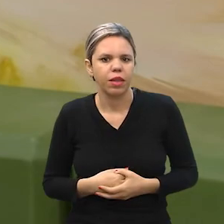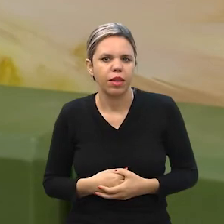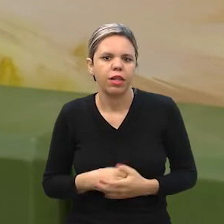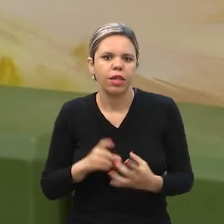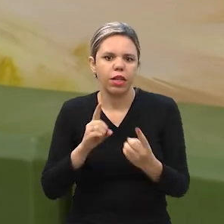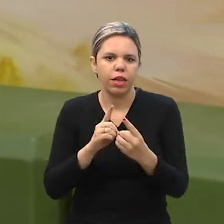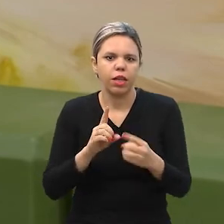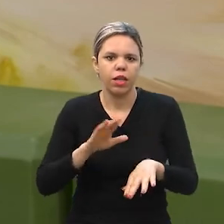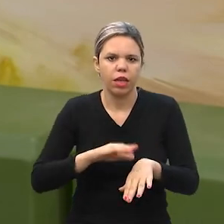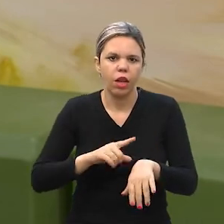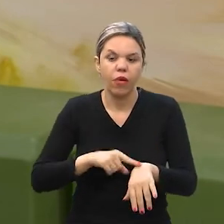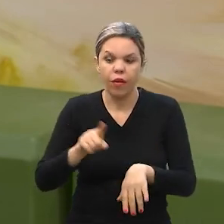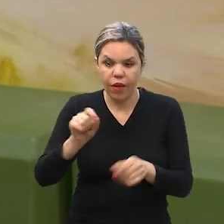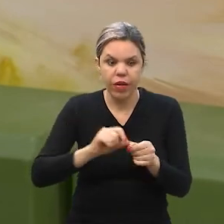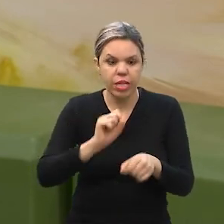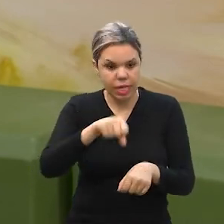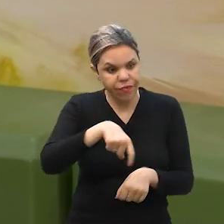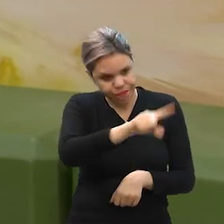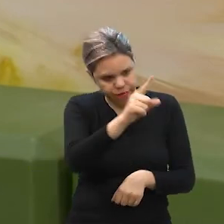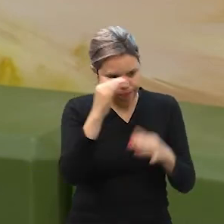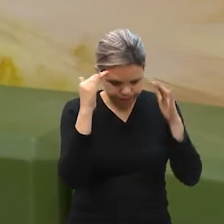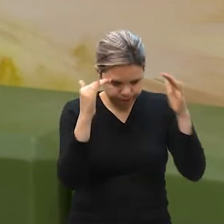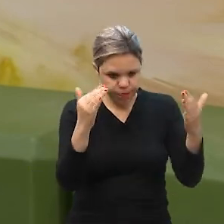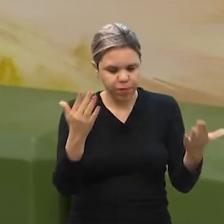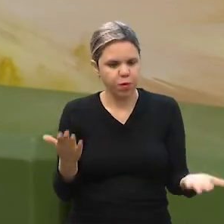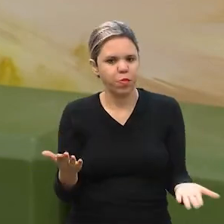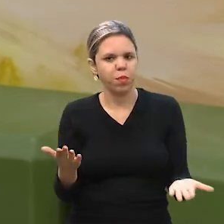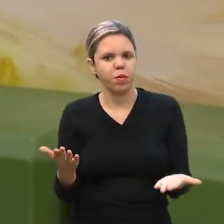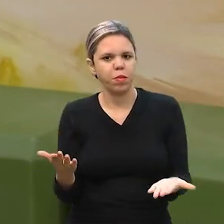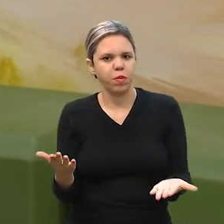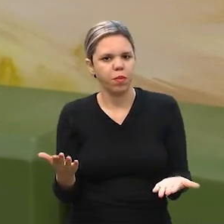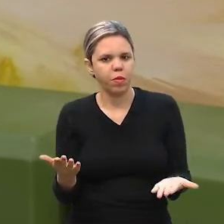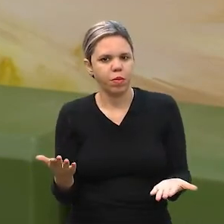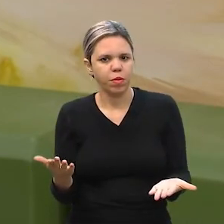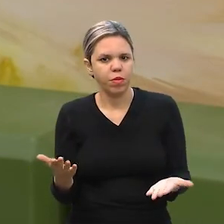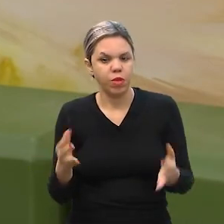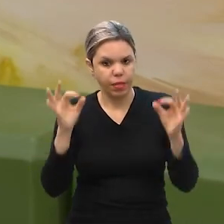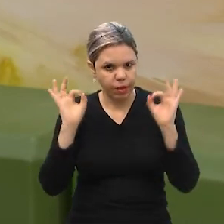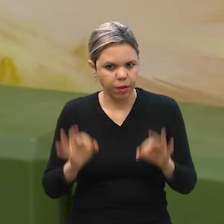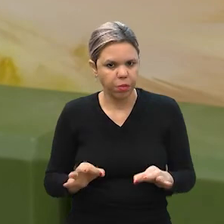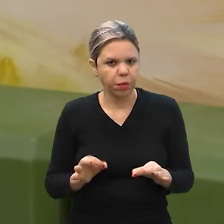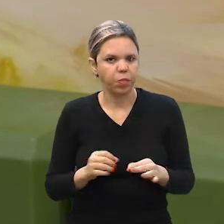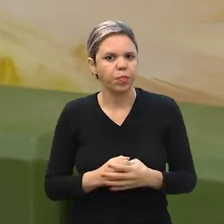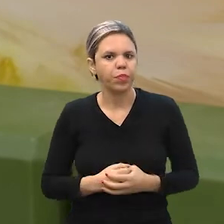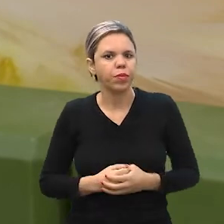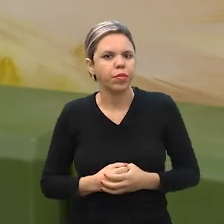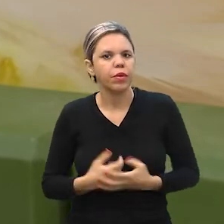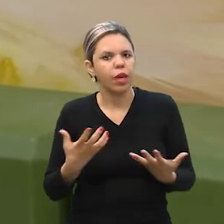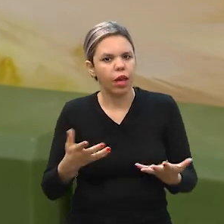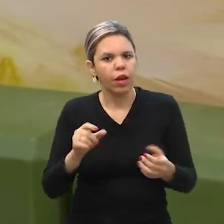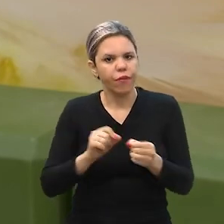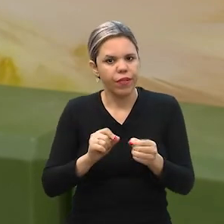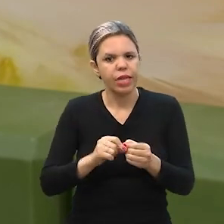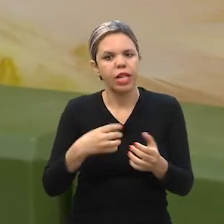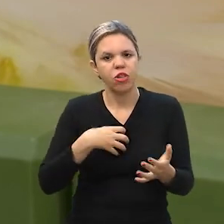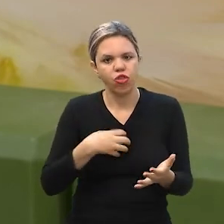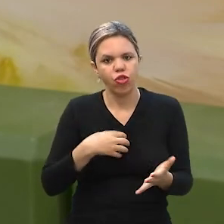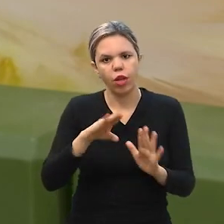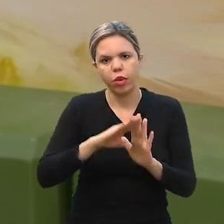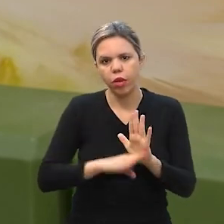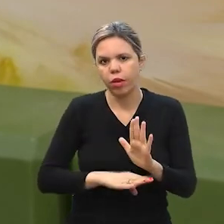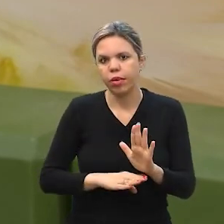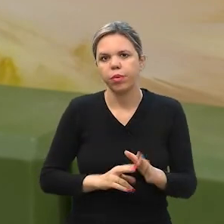mas na hora que ela fala você vai fazer. E vai fazer direito. E eu quero que seja feito e